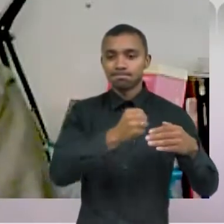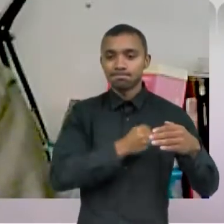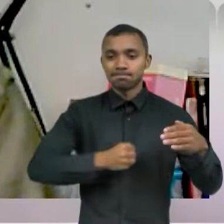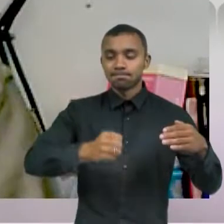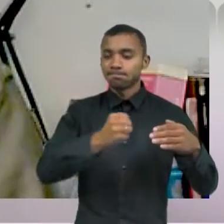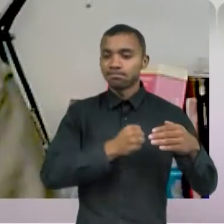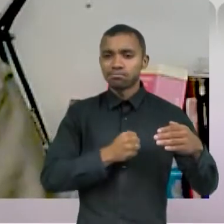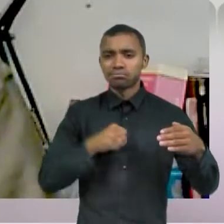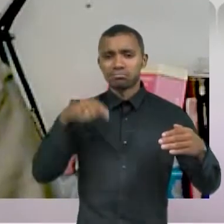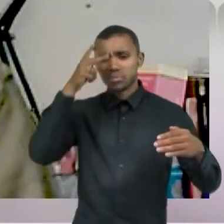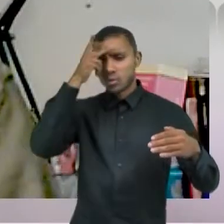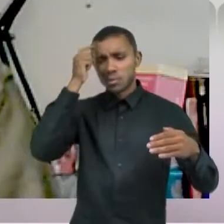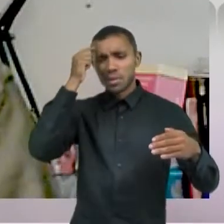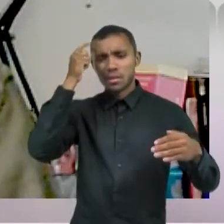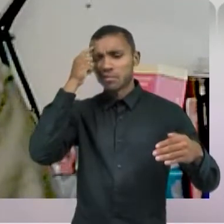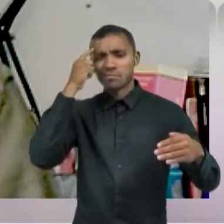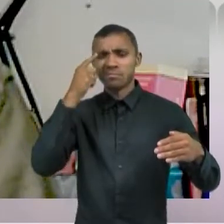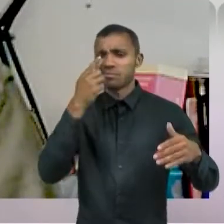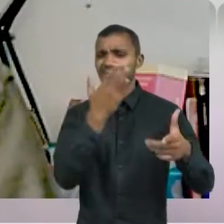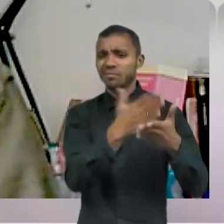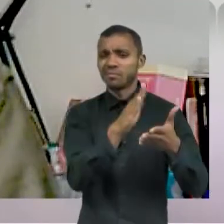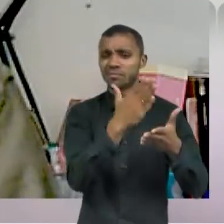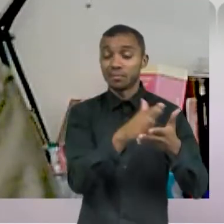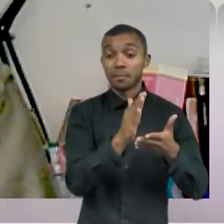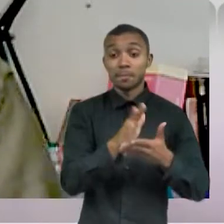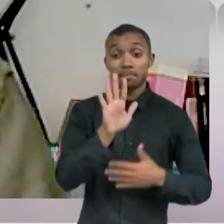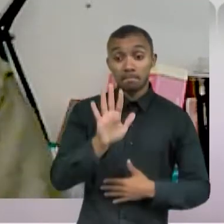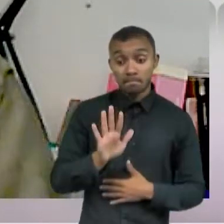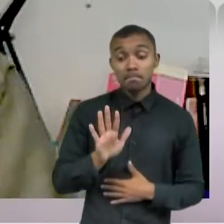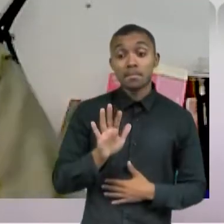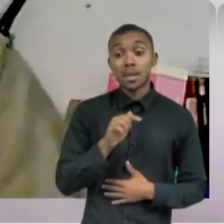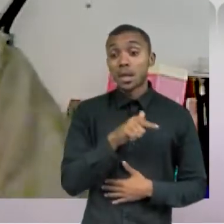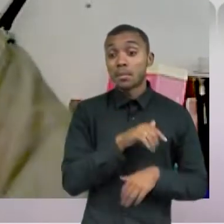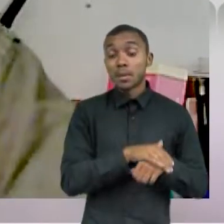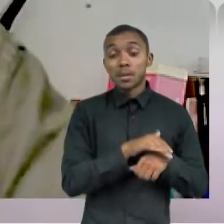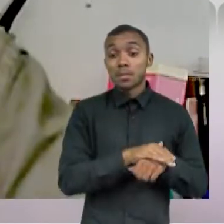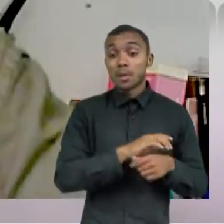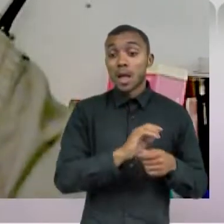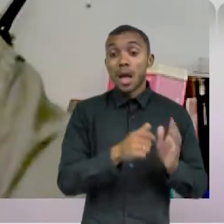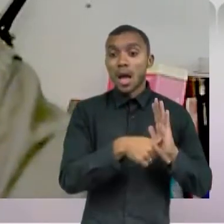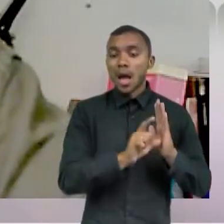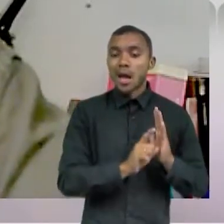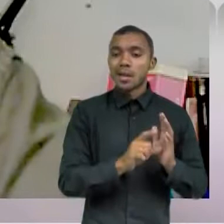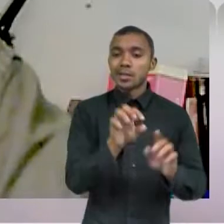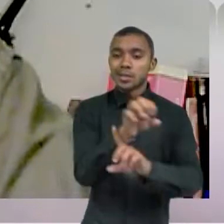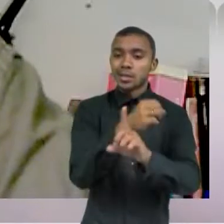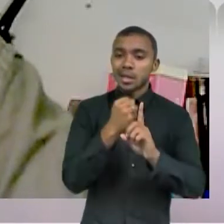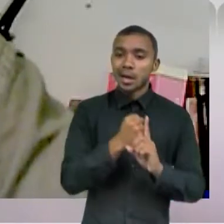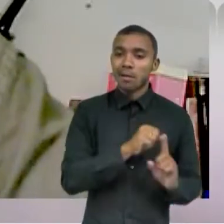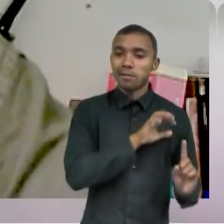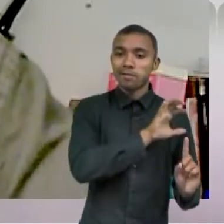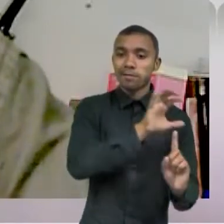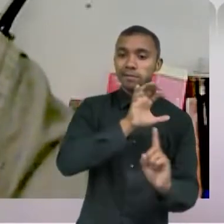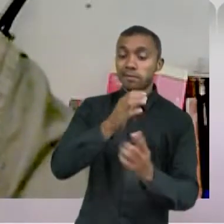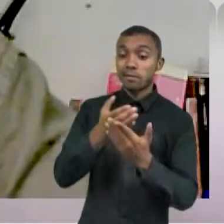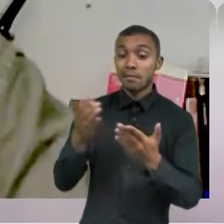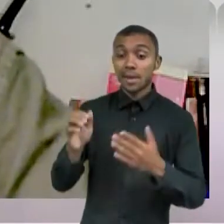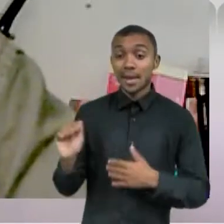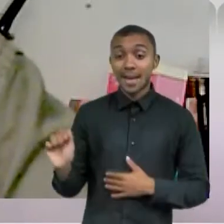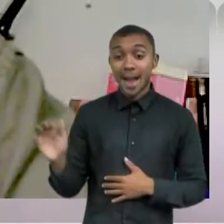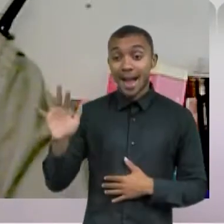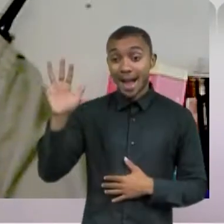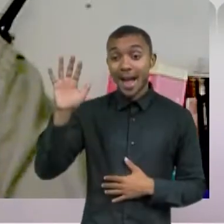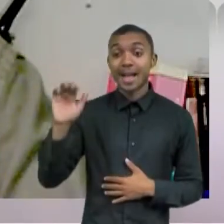uma loucura. Ele teve que convencer a população, inclusive, que o uso do